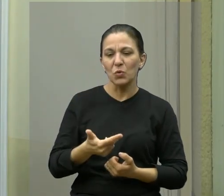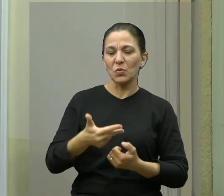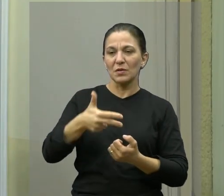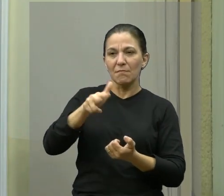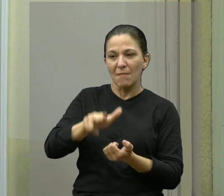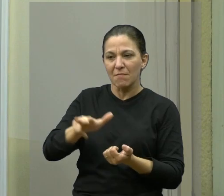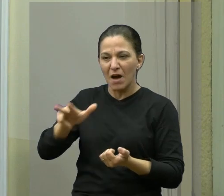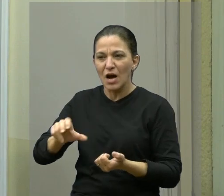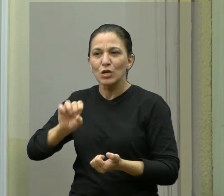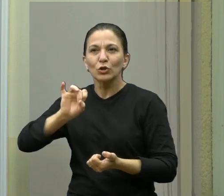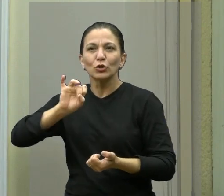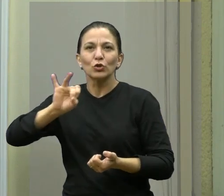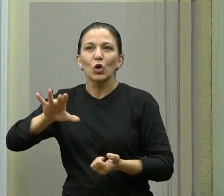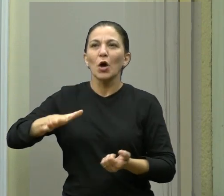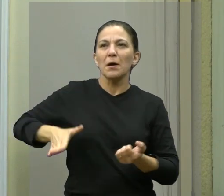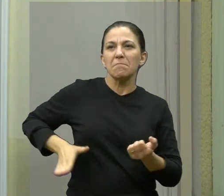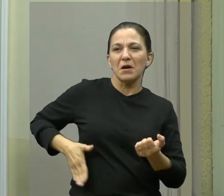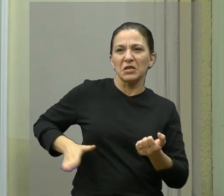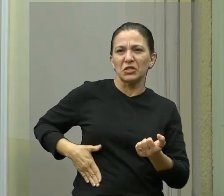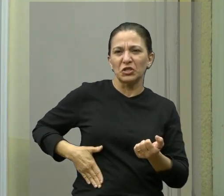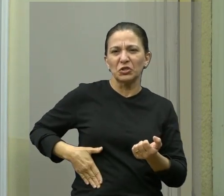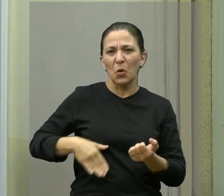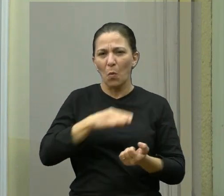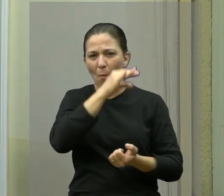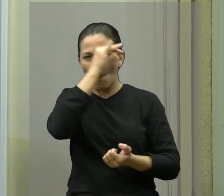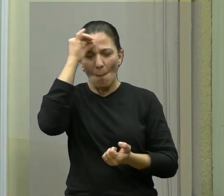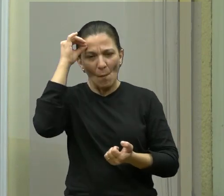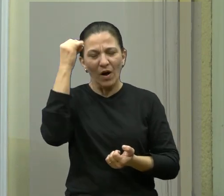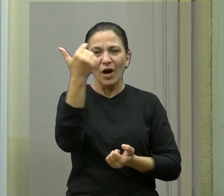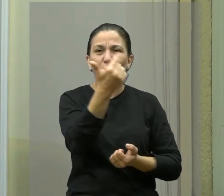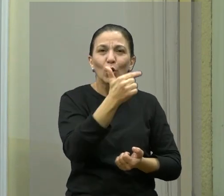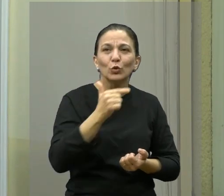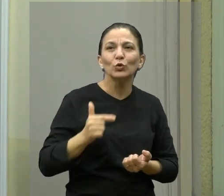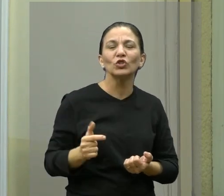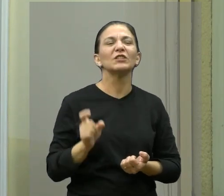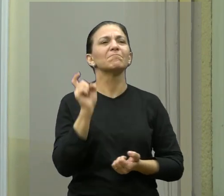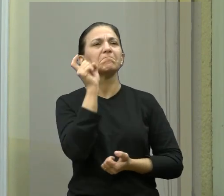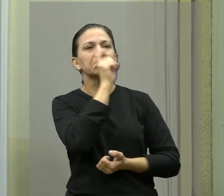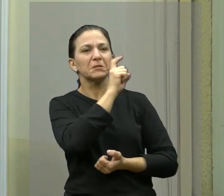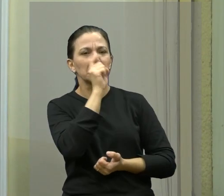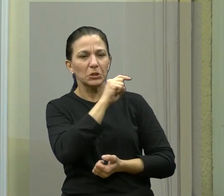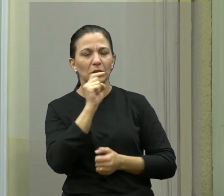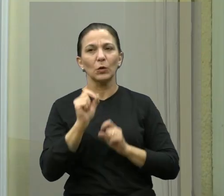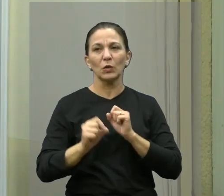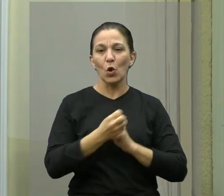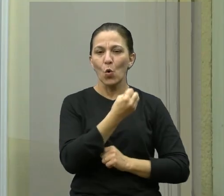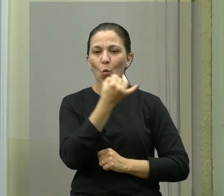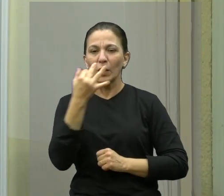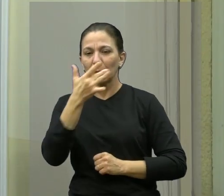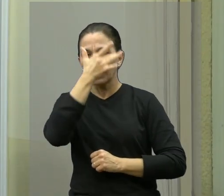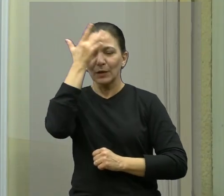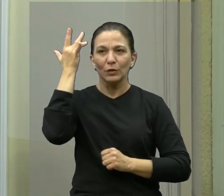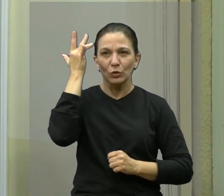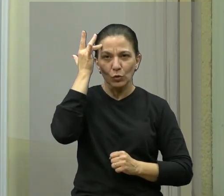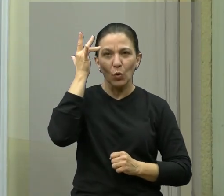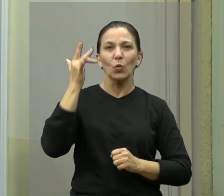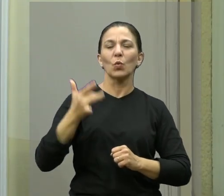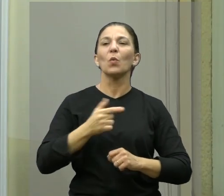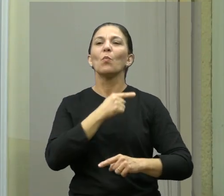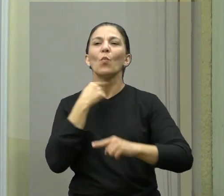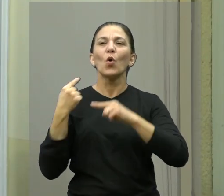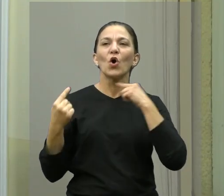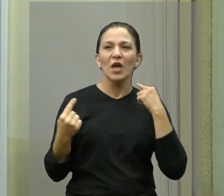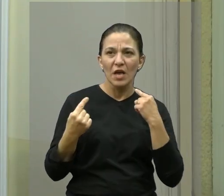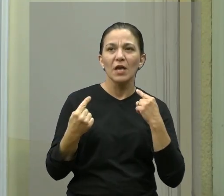só de bandidos? Nenhum inocente? Mentira. Quantos inocentes aceitaremos que morram